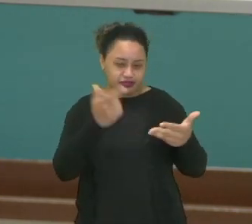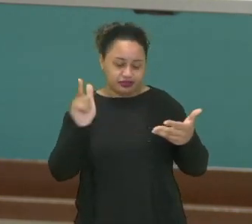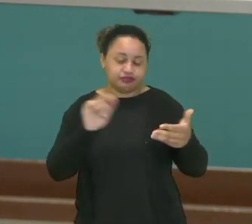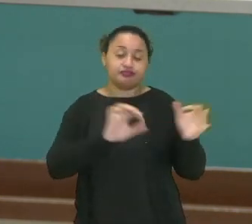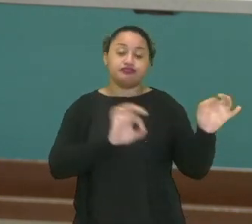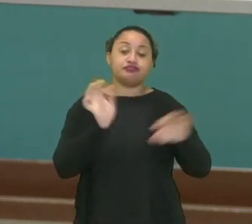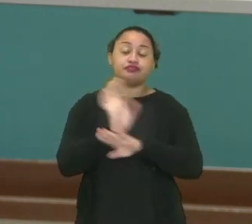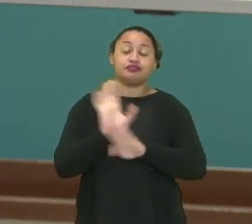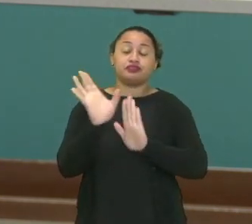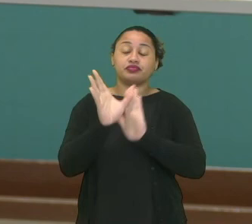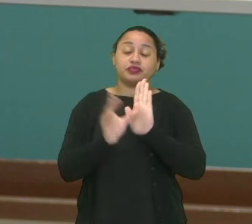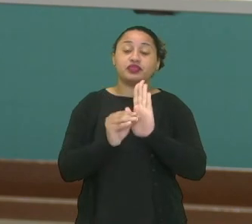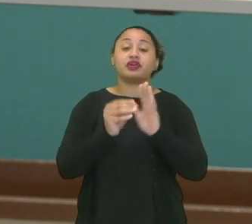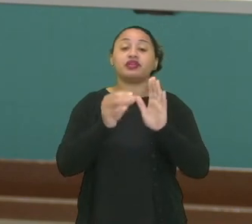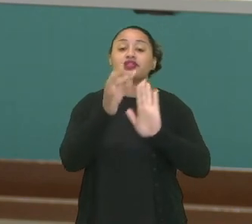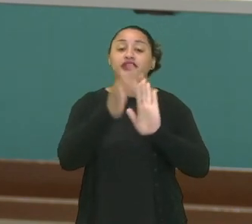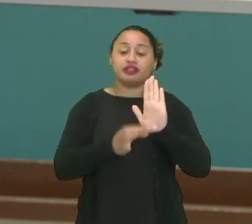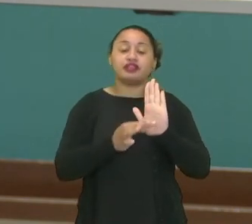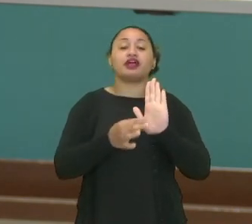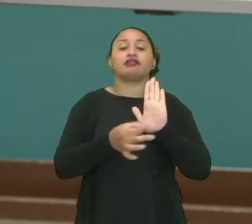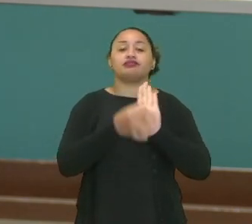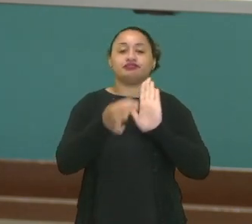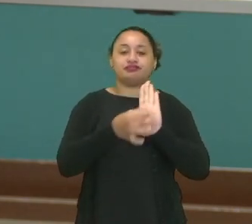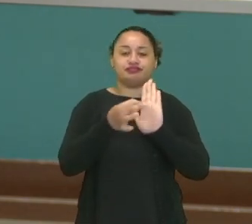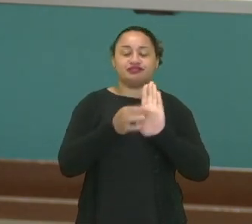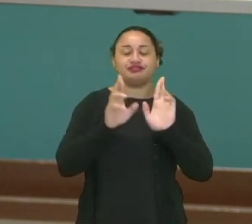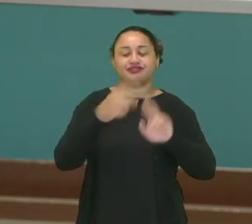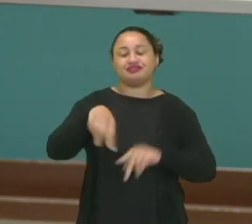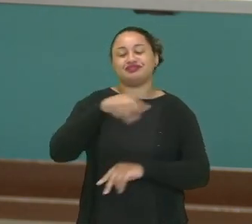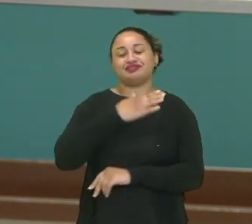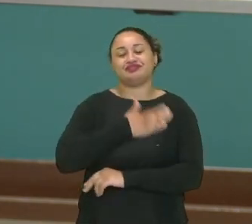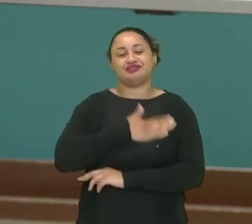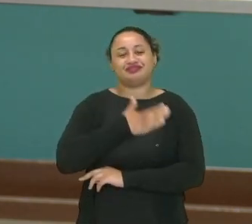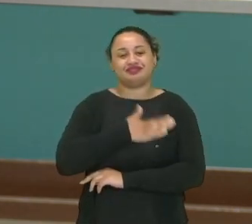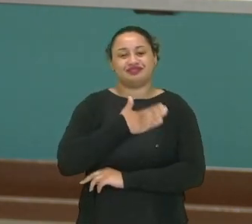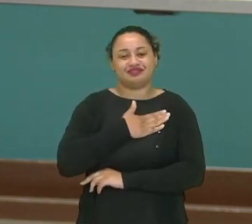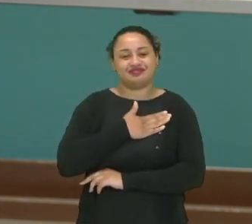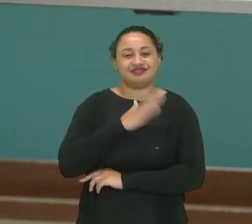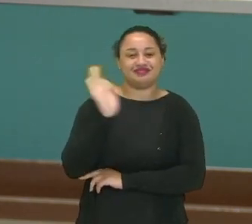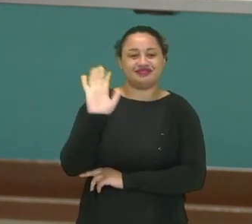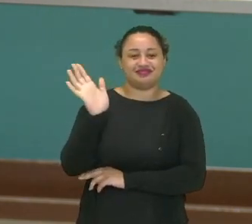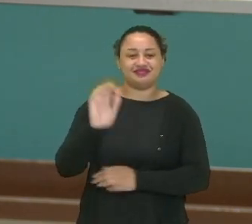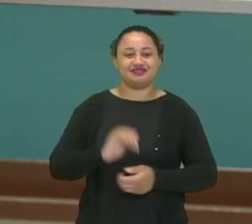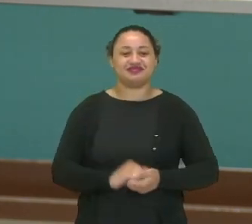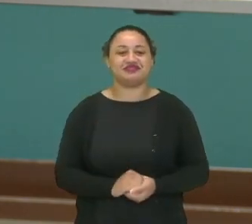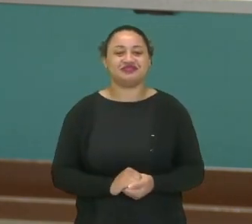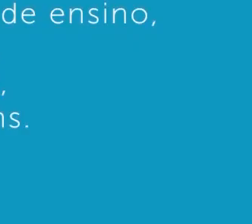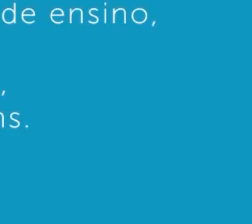texto dissertativo argumentativo. Espero que vocês tenham gostado e até breve.